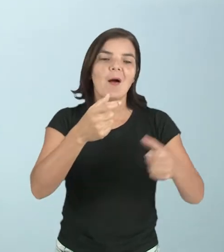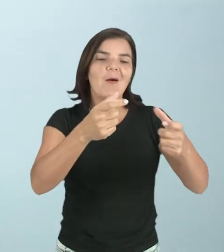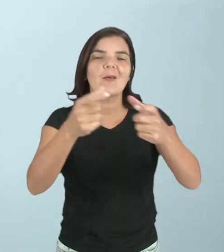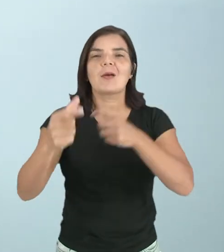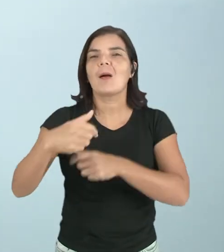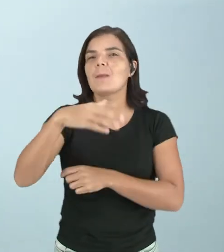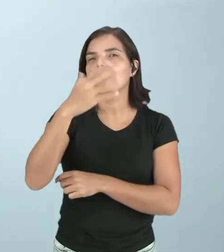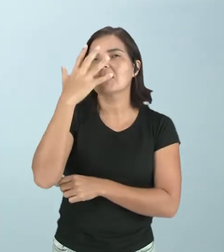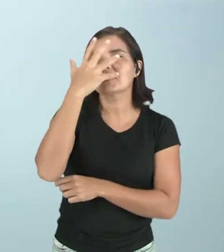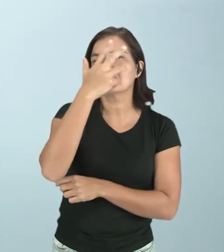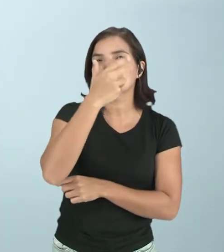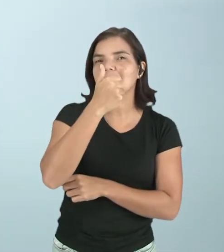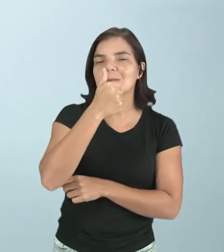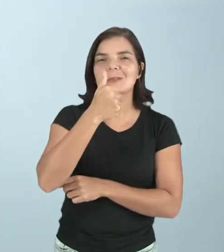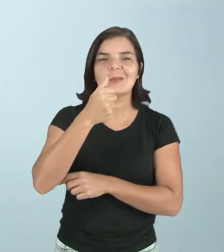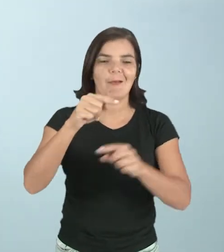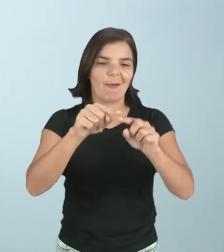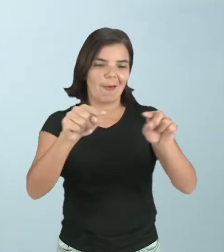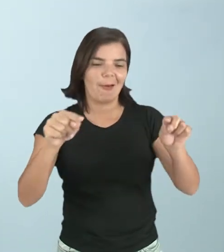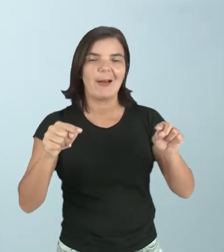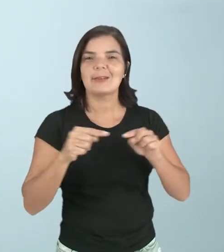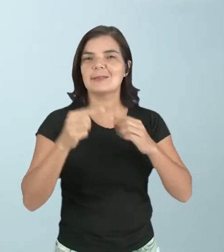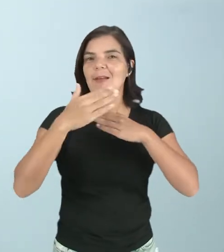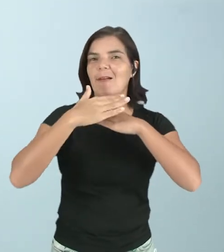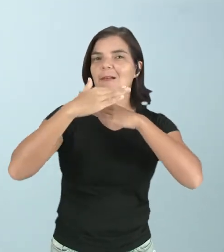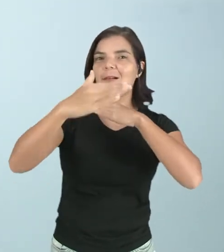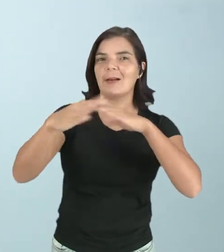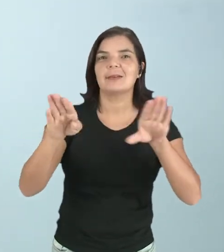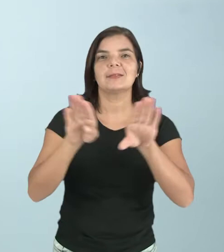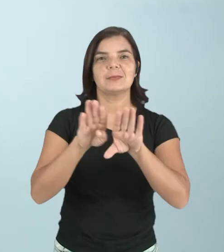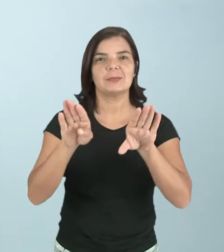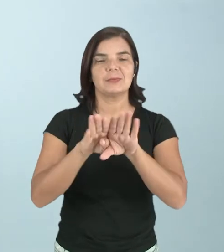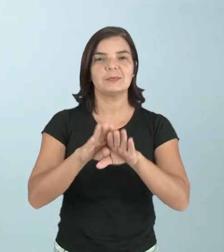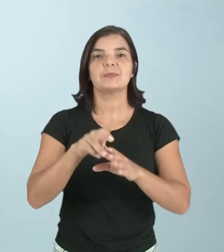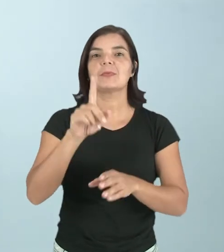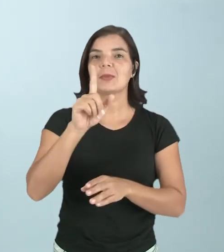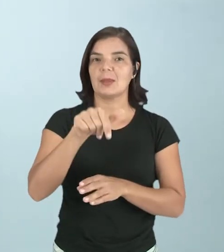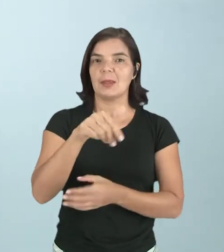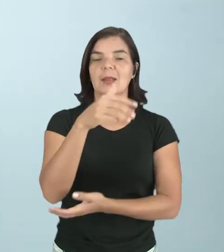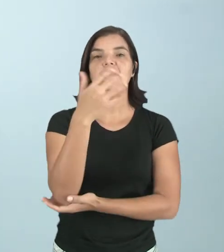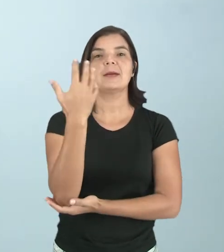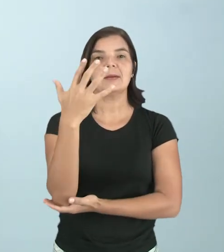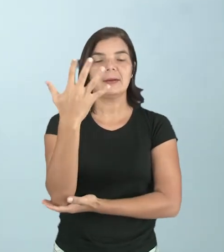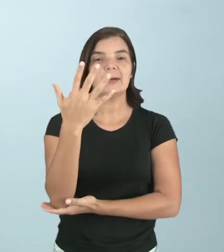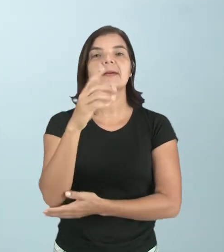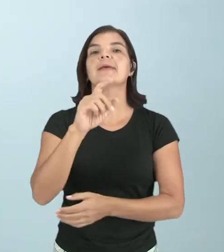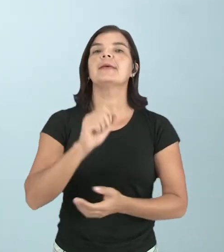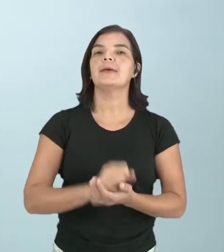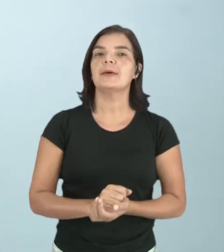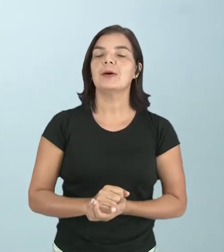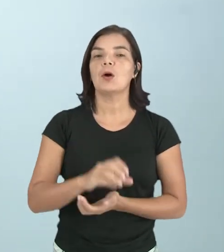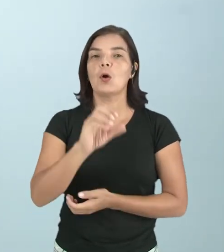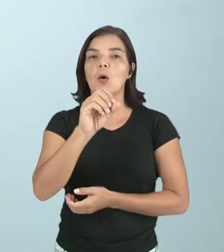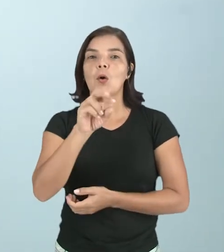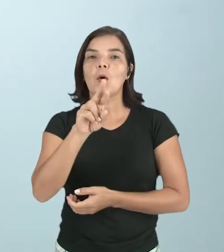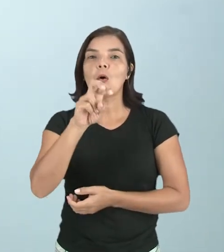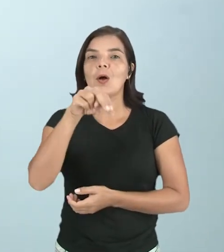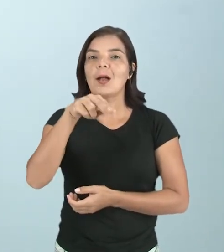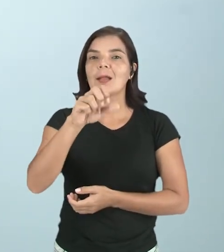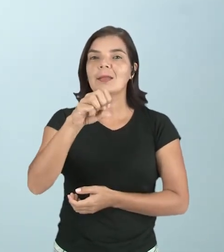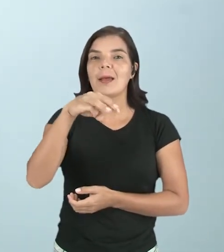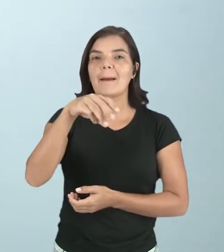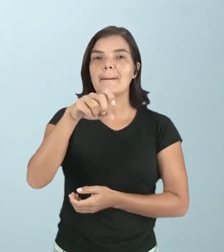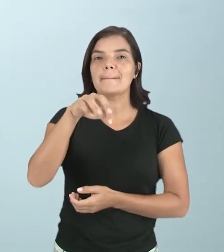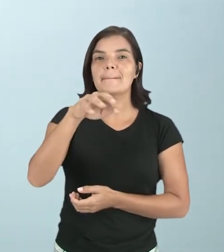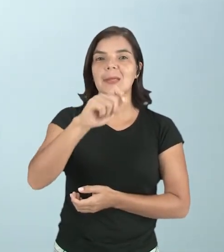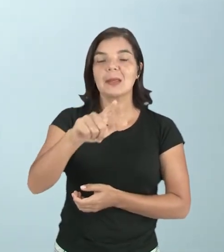enfeitar a sala, para enfeitar a área. Então, essa é uma planta ornamental,